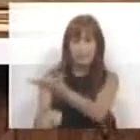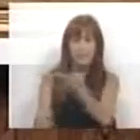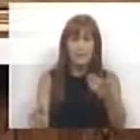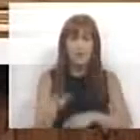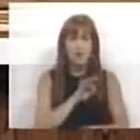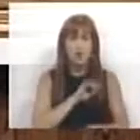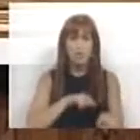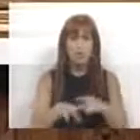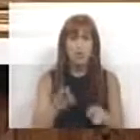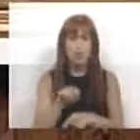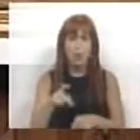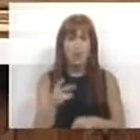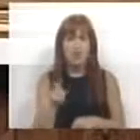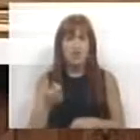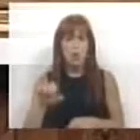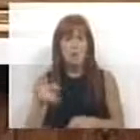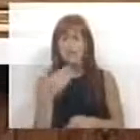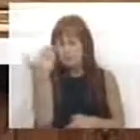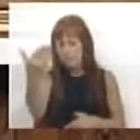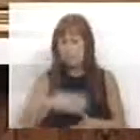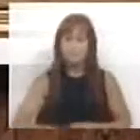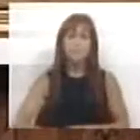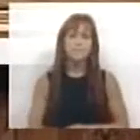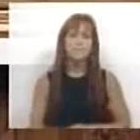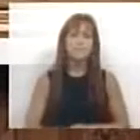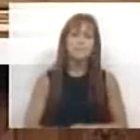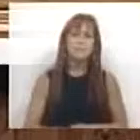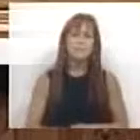E é do Sr. Deputado João Vasconcelos. Faz favor.